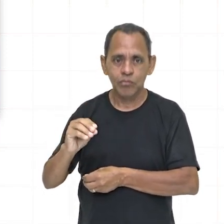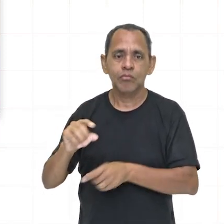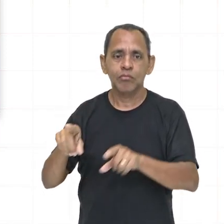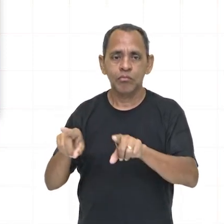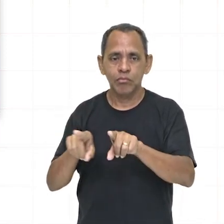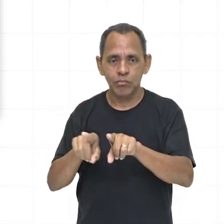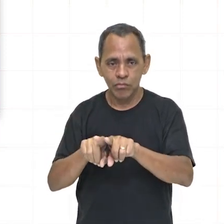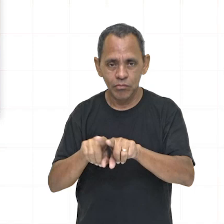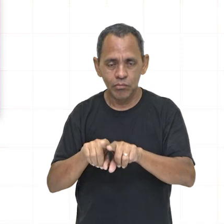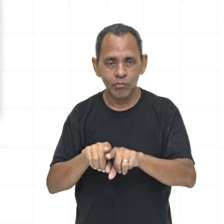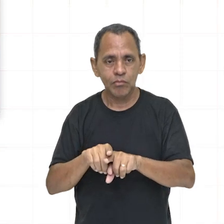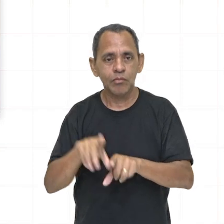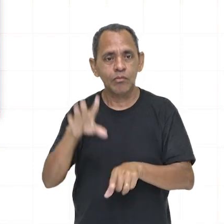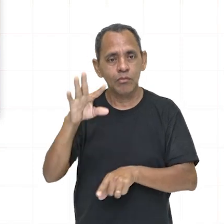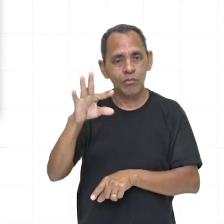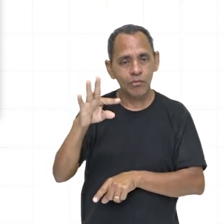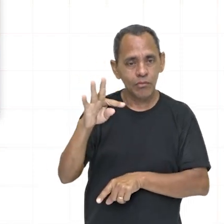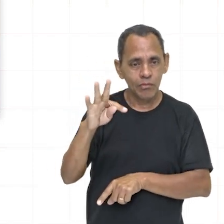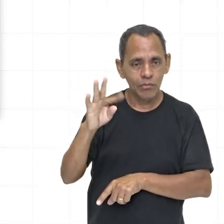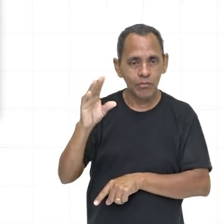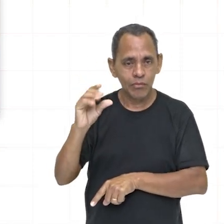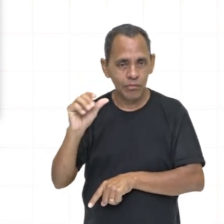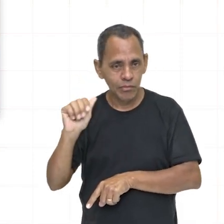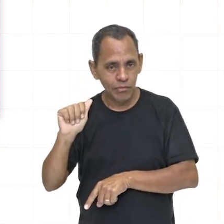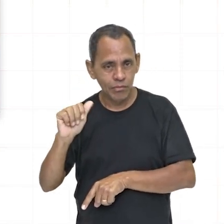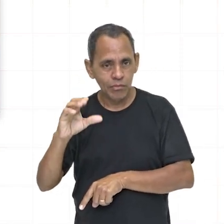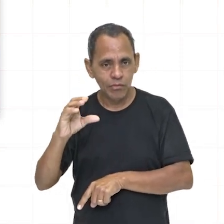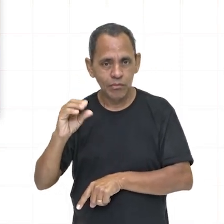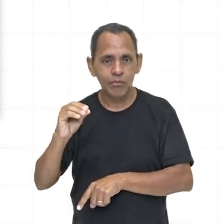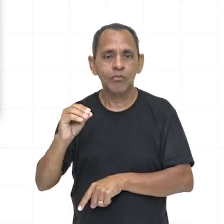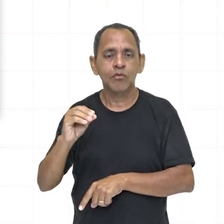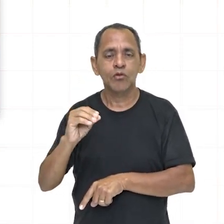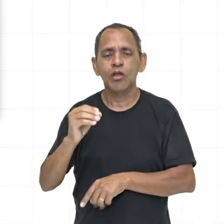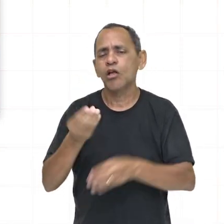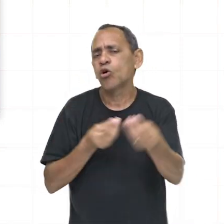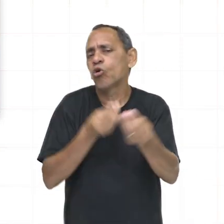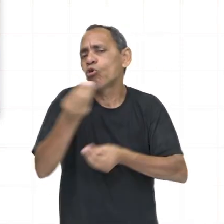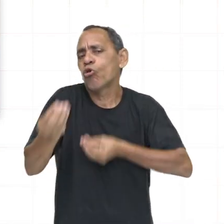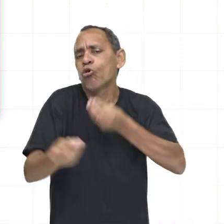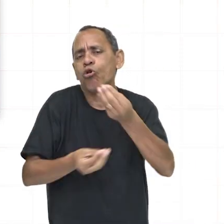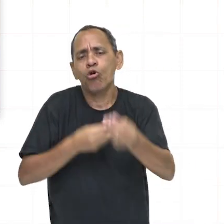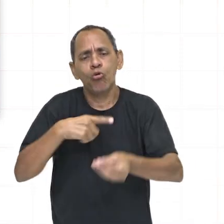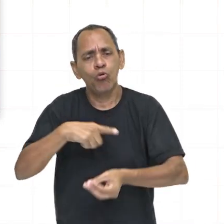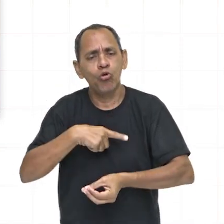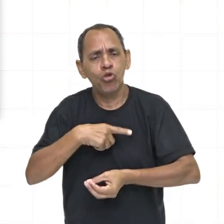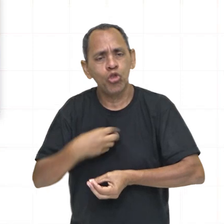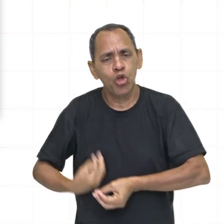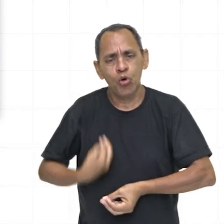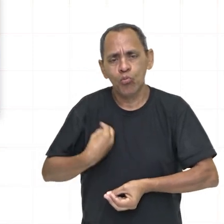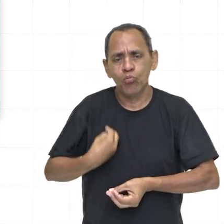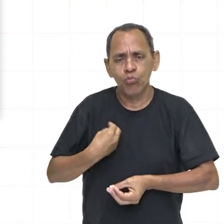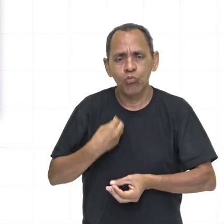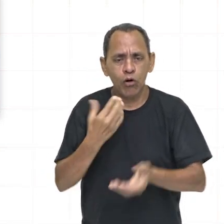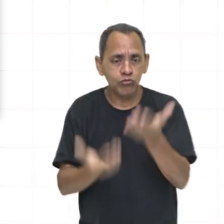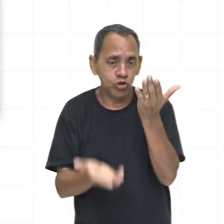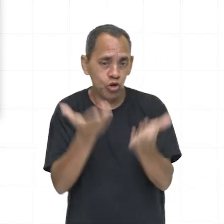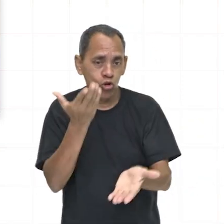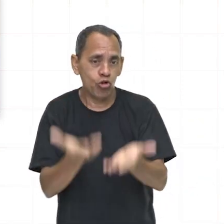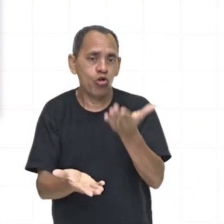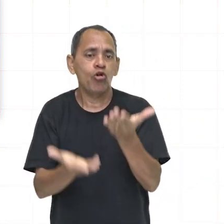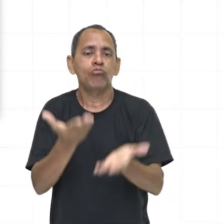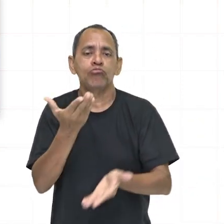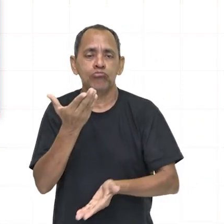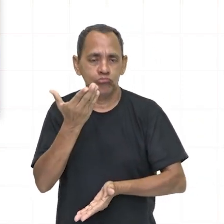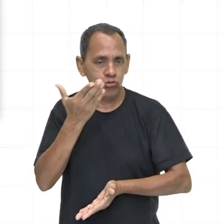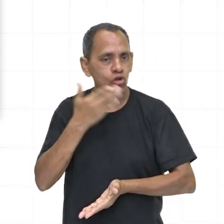é o caminho superior, é uma maneira de ter uma vida equilibrada, satisfazendo as vontades do céu e